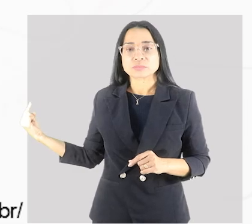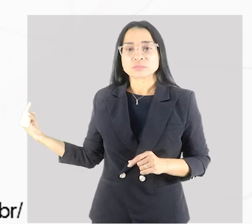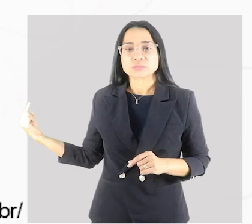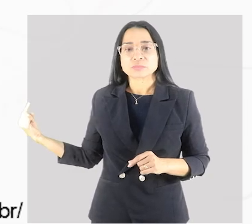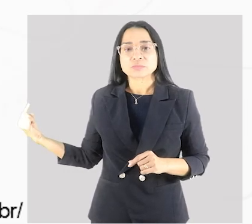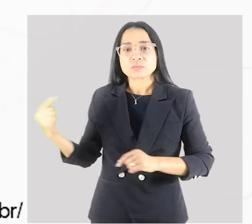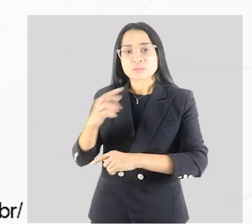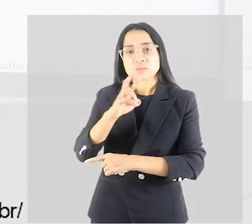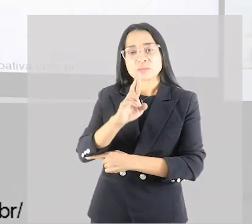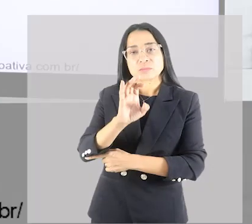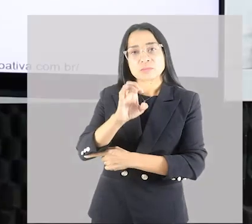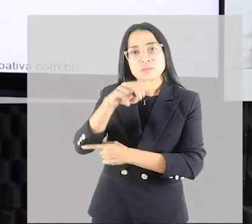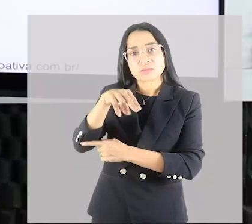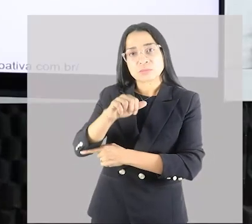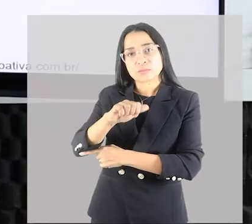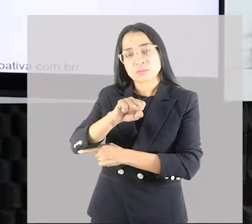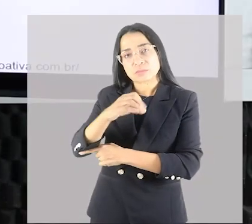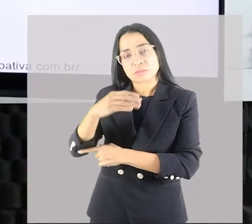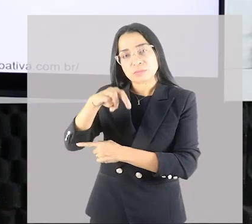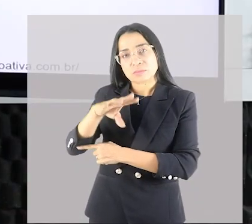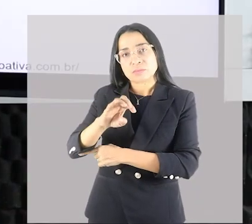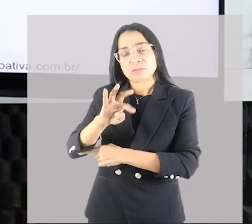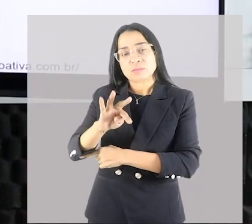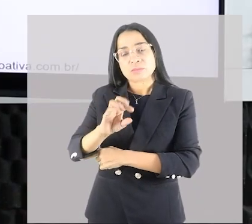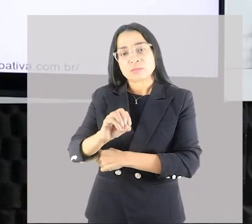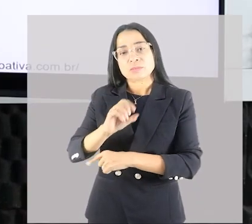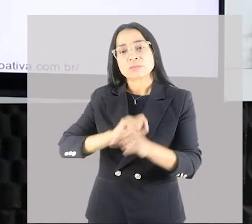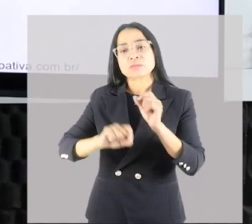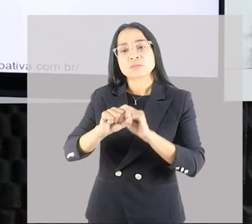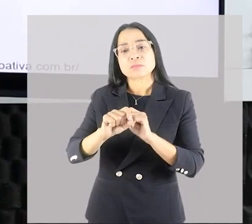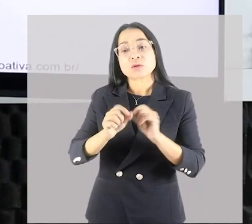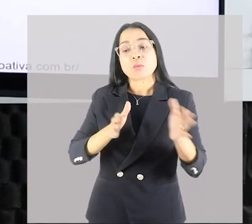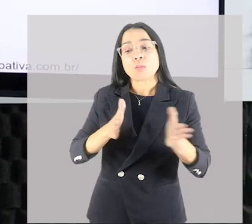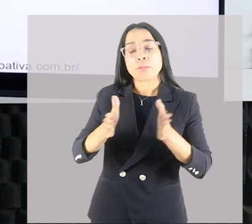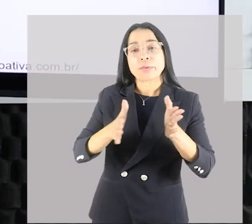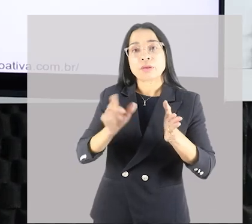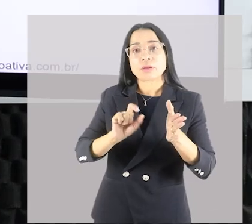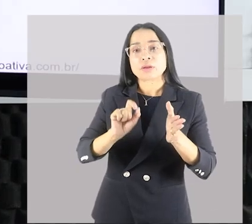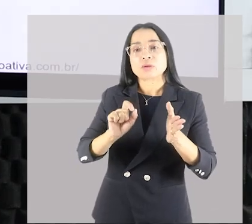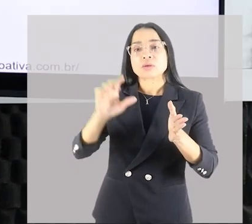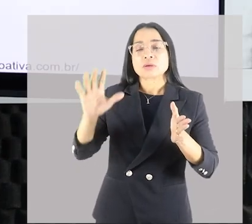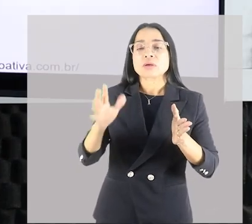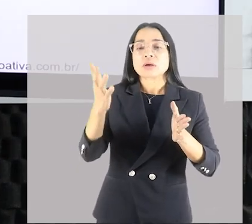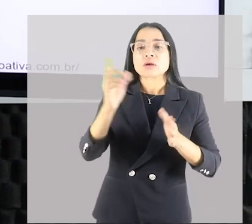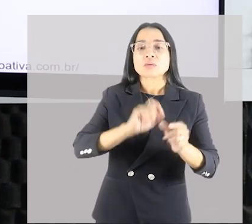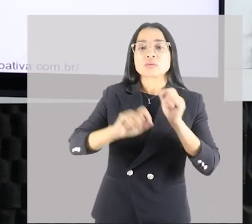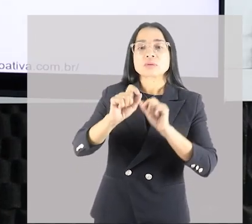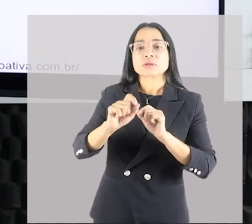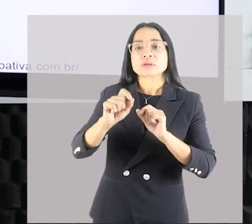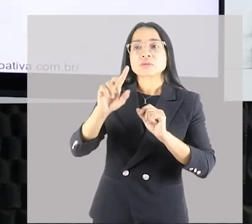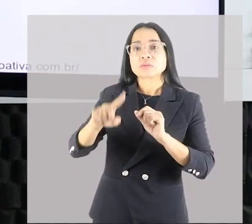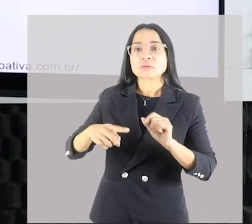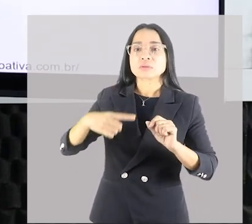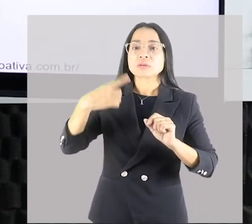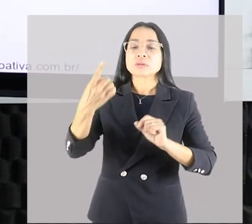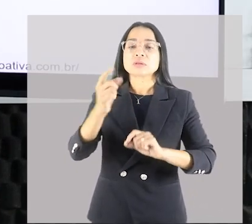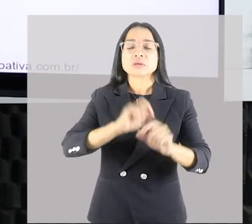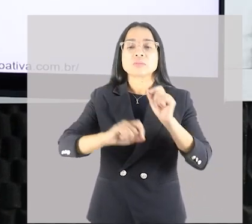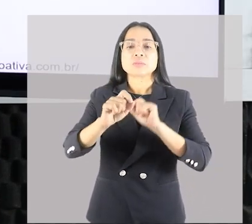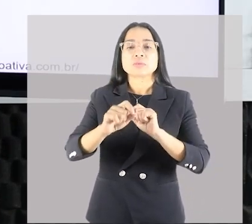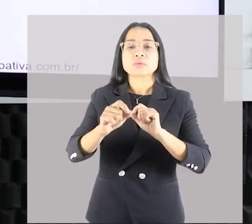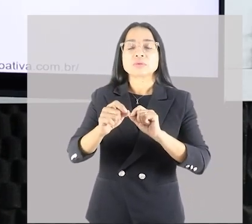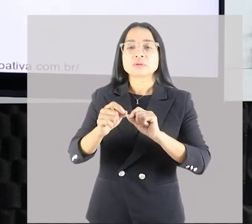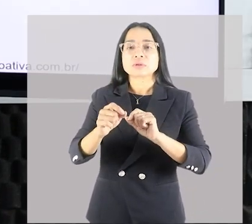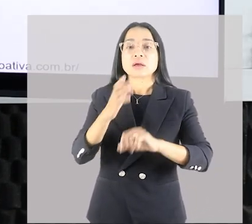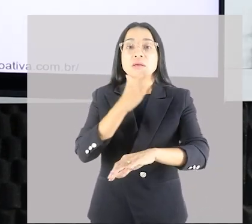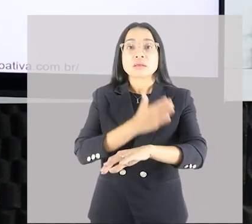o Renascimento, ela foi uma época que ocorreu posterior à